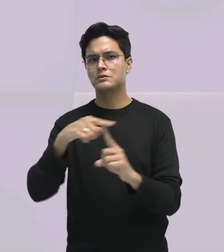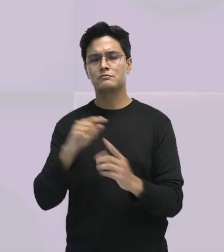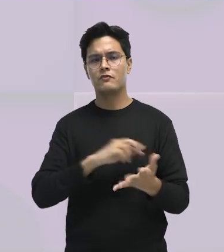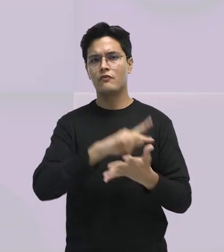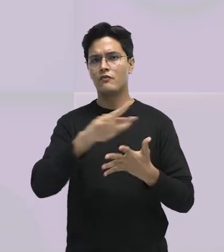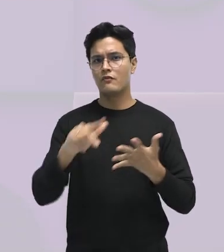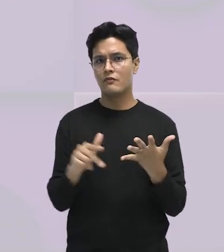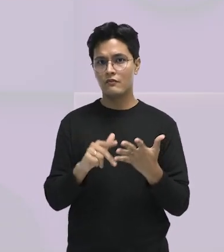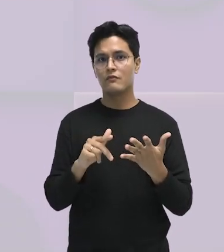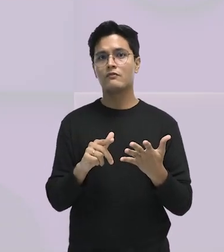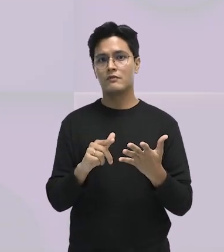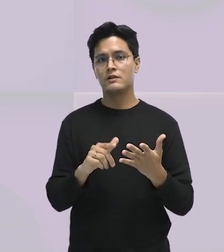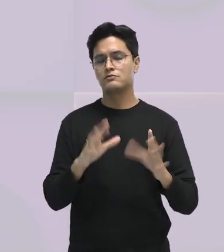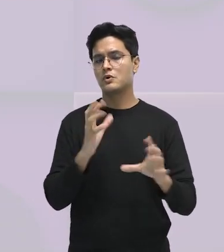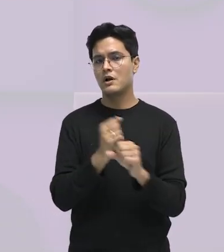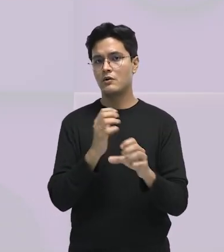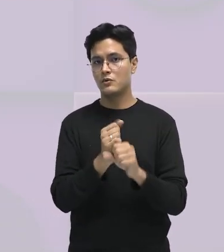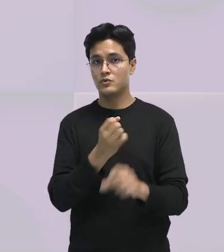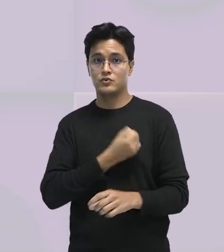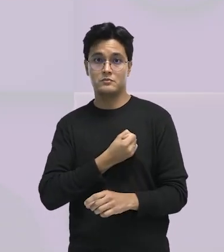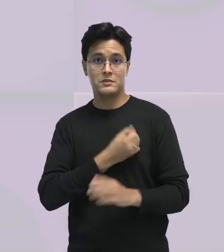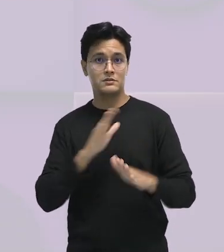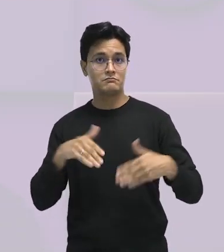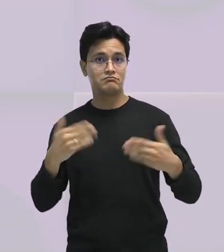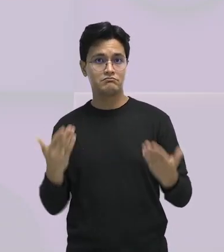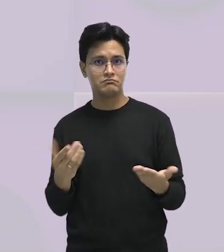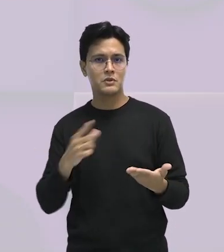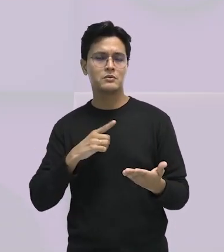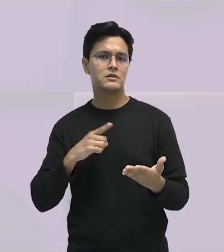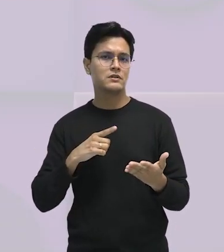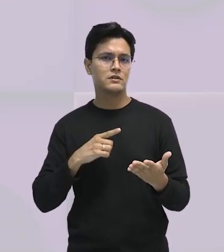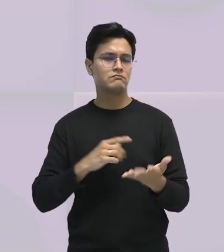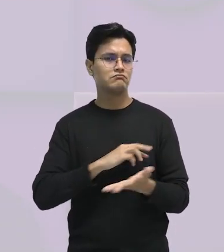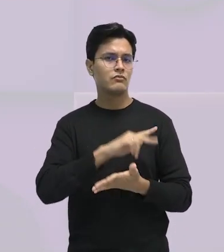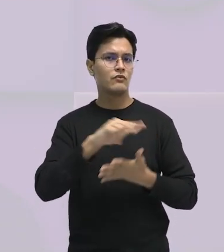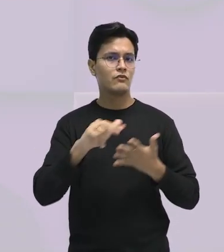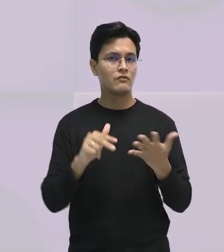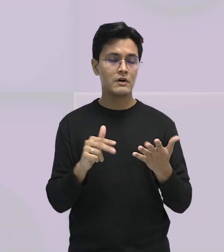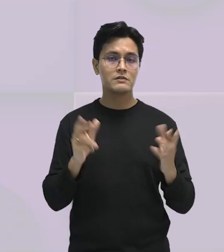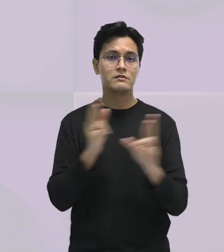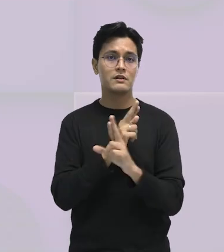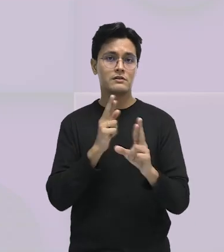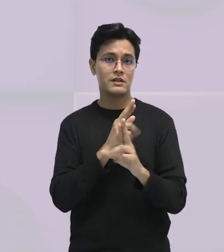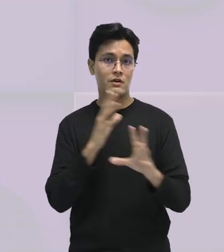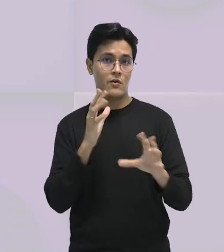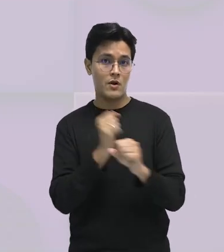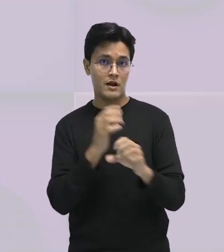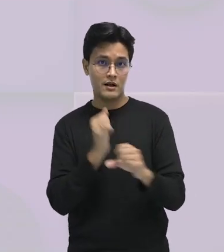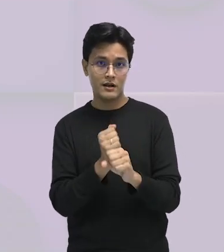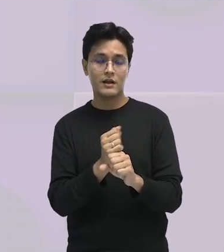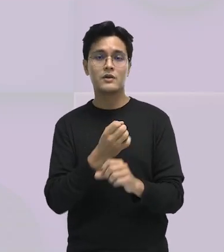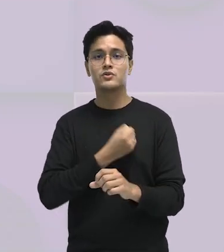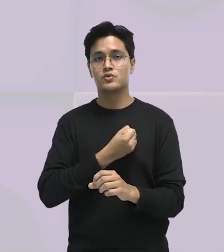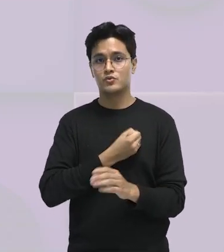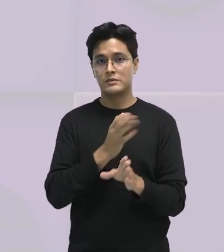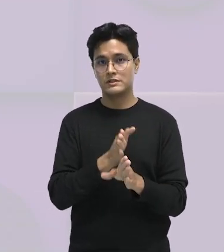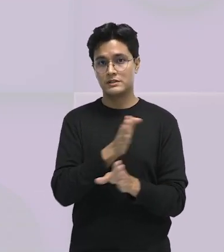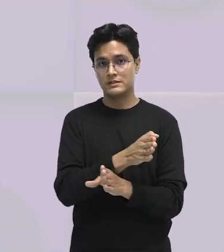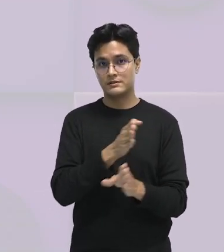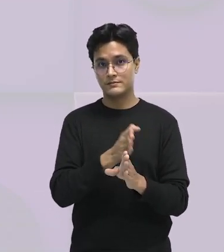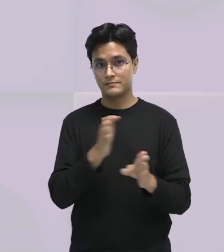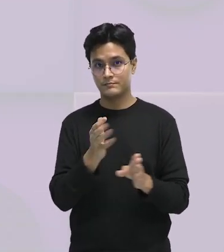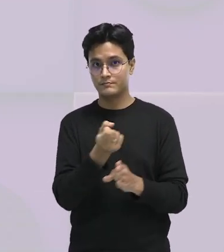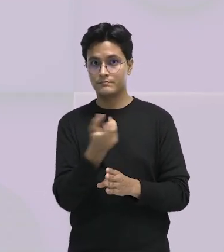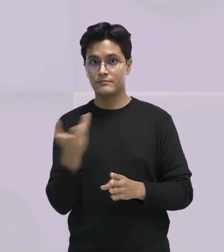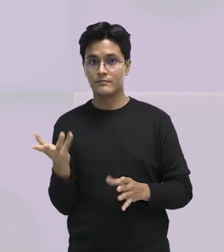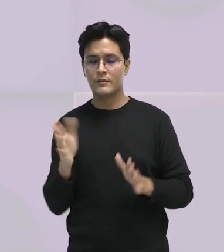envolvendo expressões numéricas, por exemplo. Então nós já trabalhamos bastante o cálculo envolvendo esses números inteiros, tá